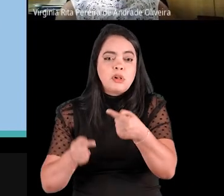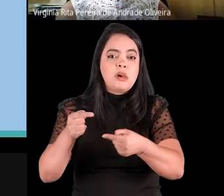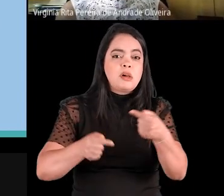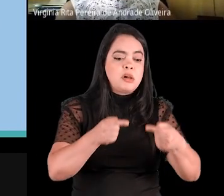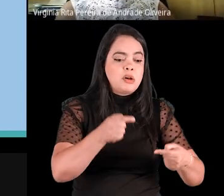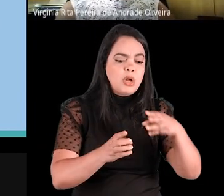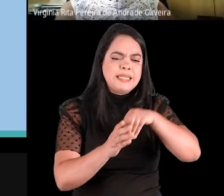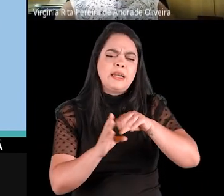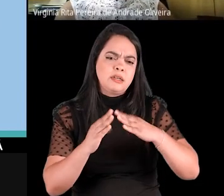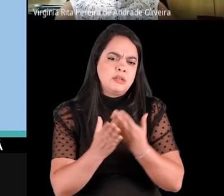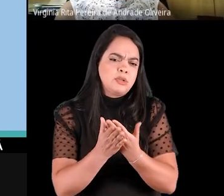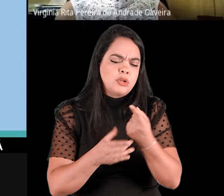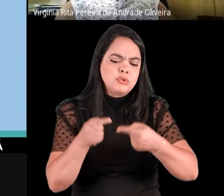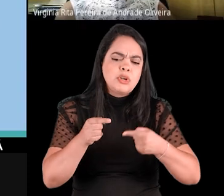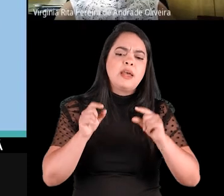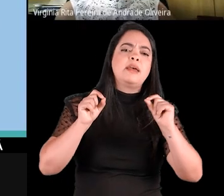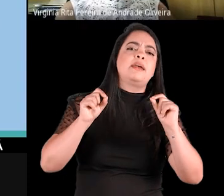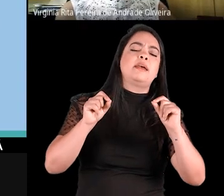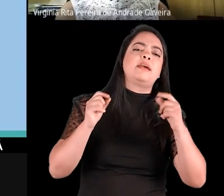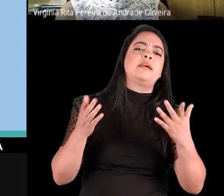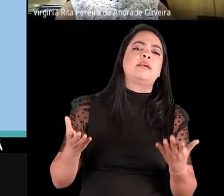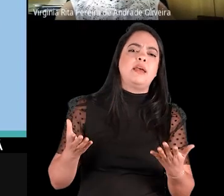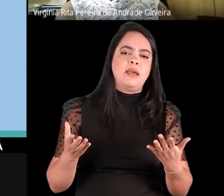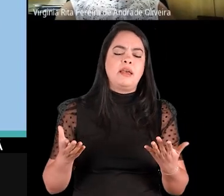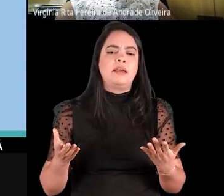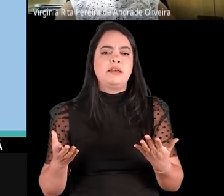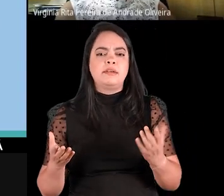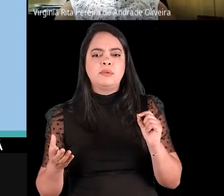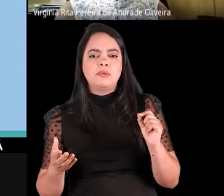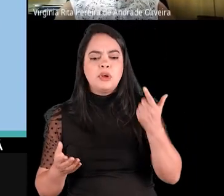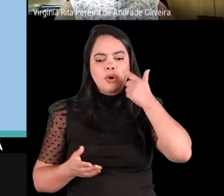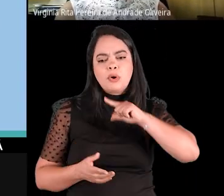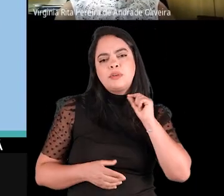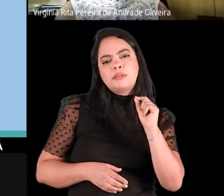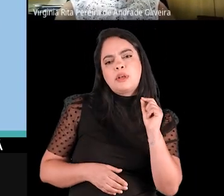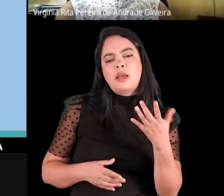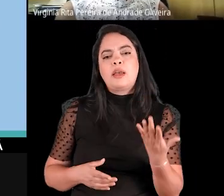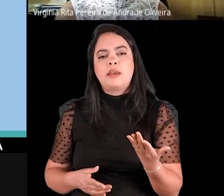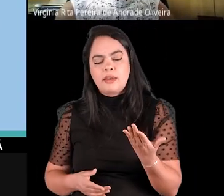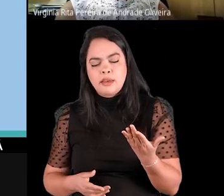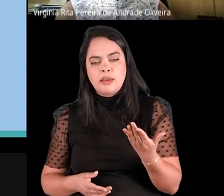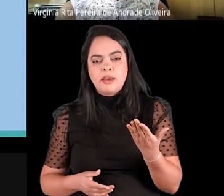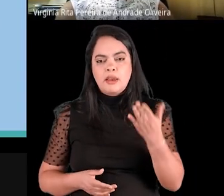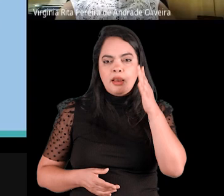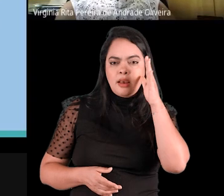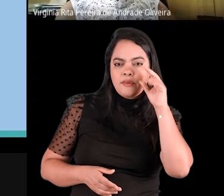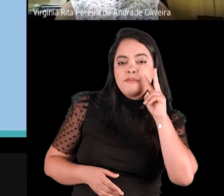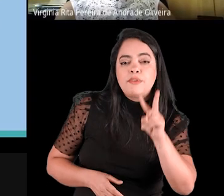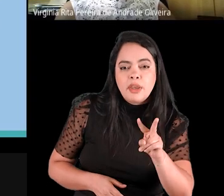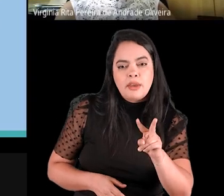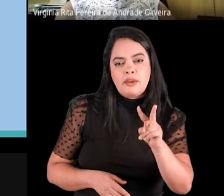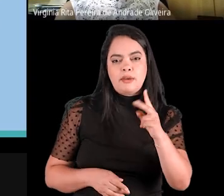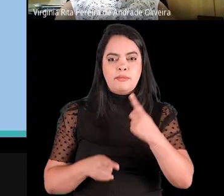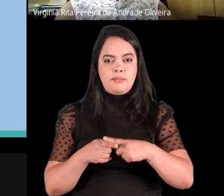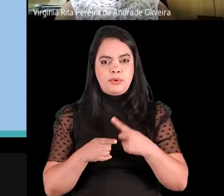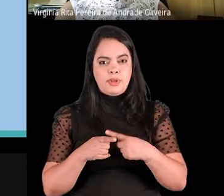nas escolas, né? Quem é que estava acessando esse material que estava chegando lá? Porque se a gente está dizendo que independente